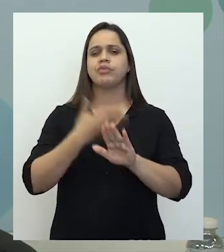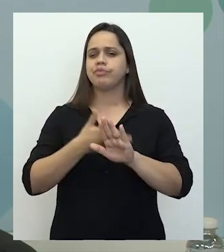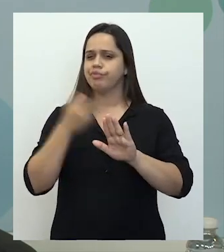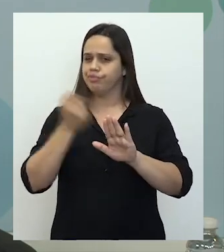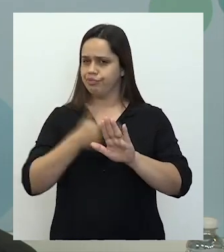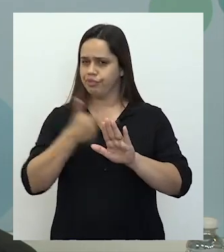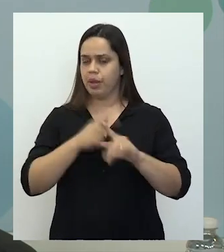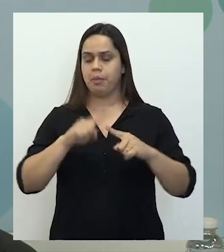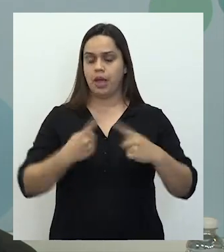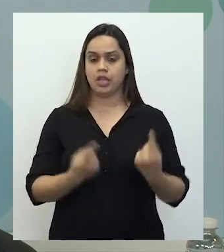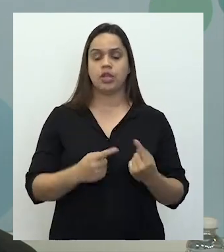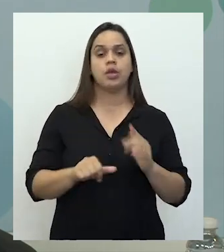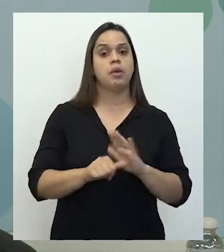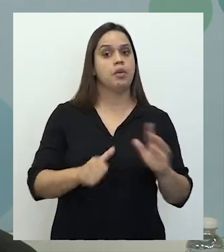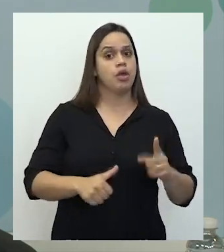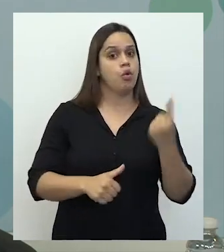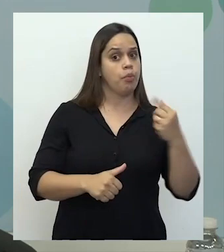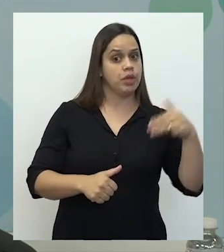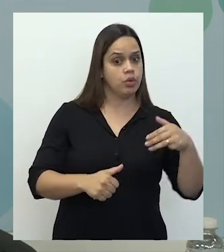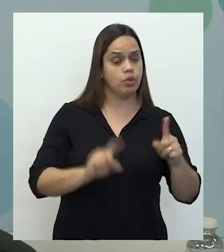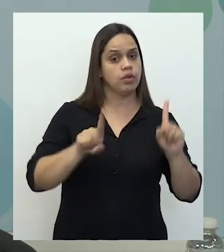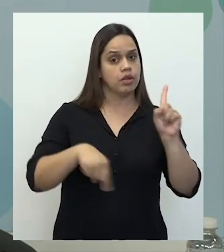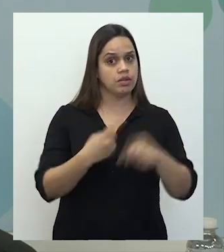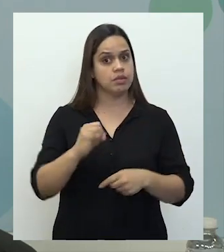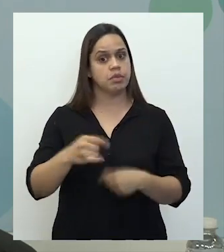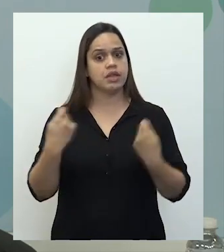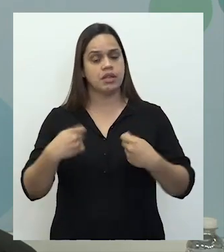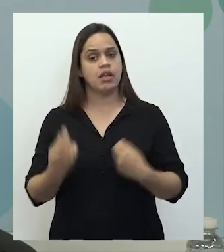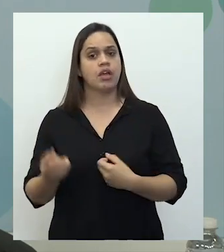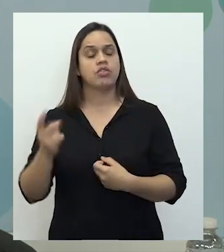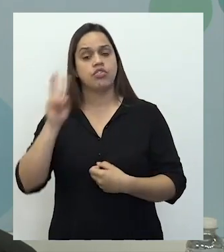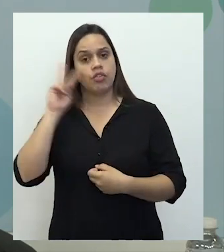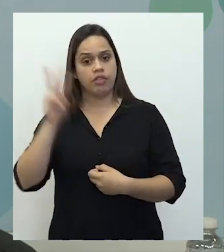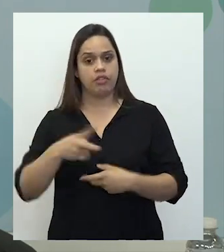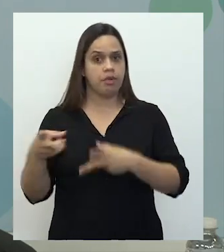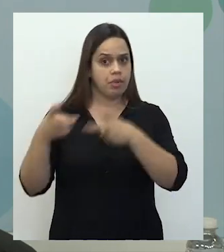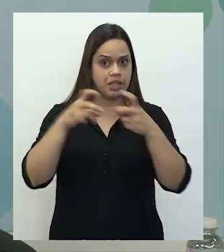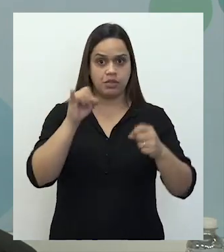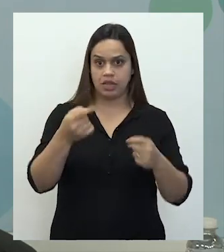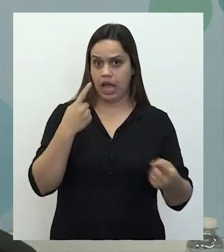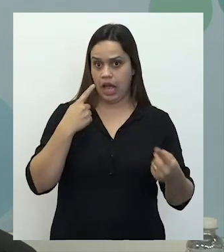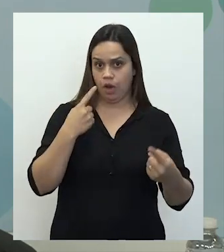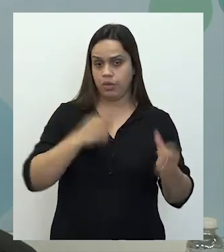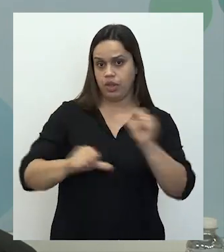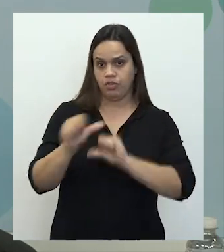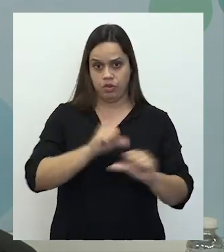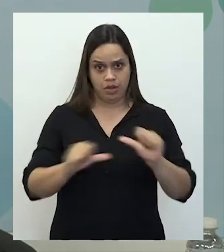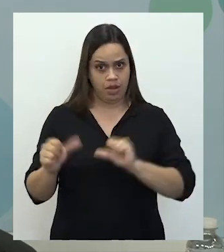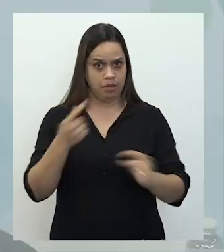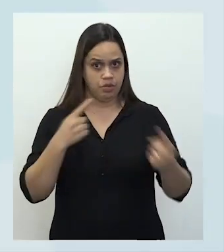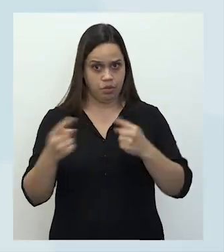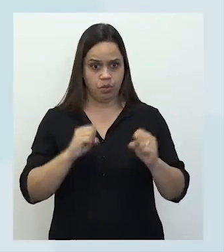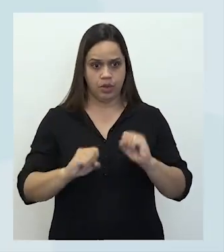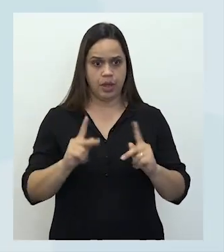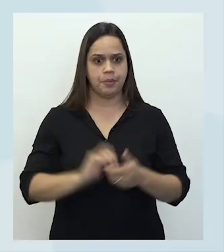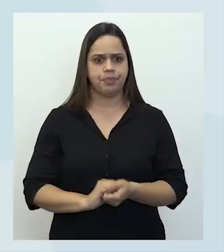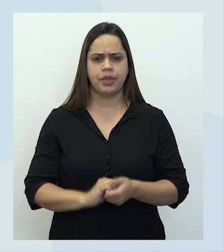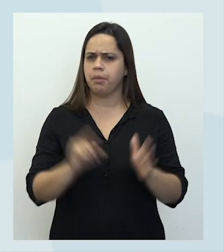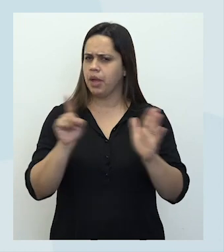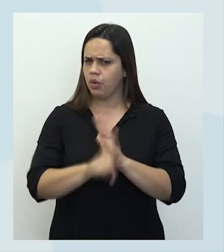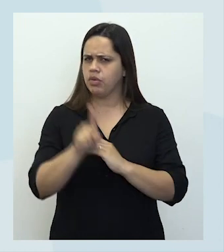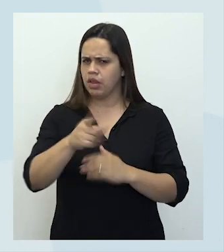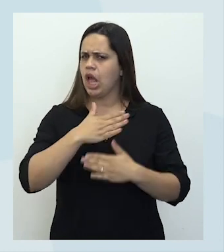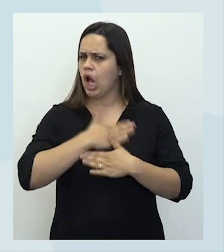deixar um minuto e qualquer coisa a gente estica. Quando voltar, a gente vai perceber como é que tá a dinâmica aí. Mas vamos à primeira pergunta. Você